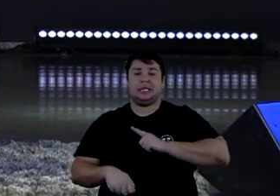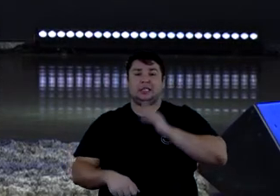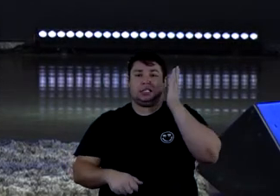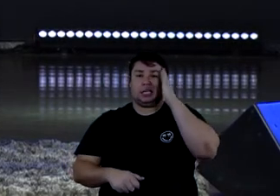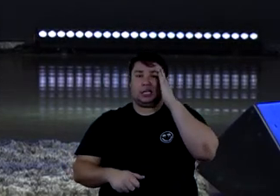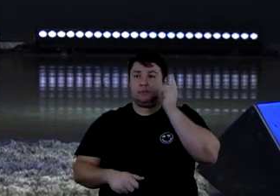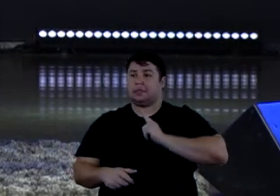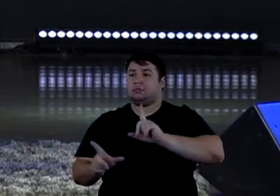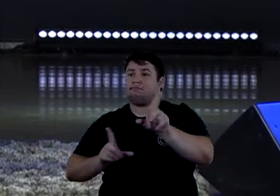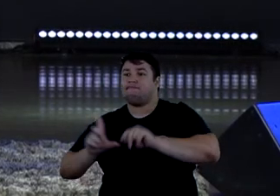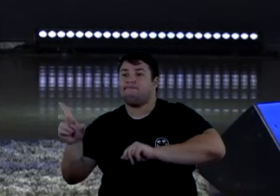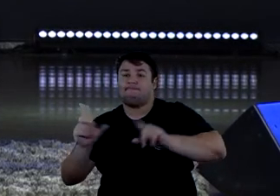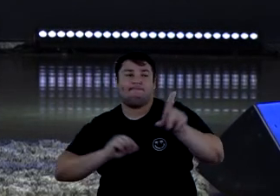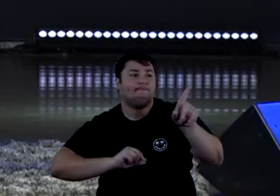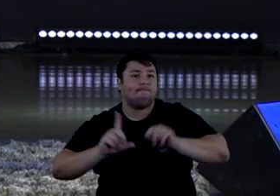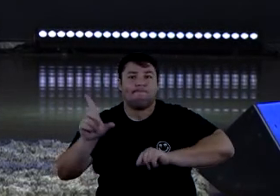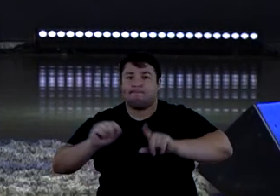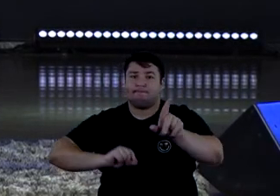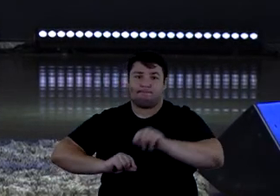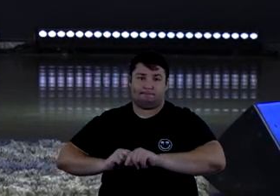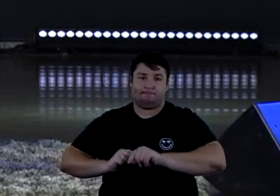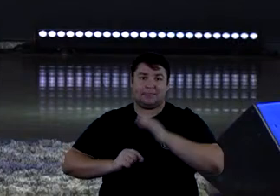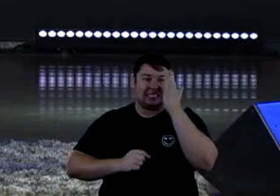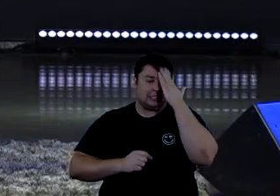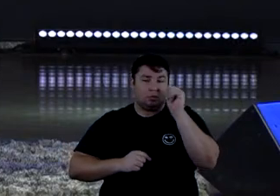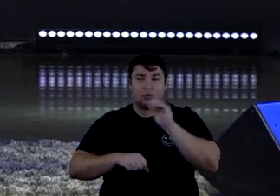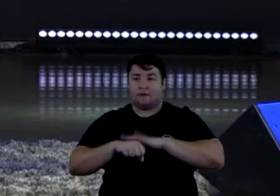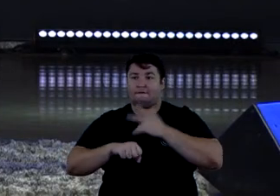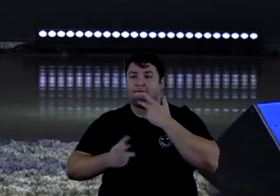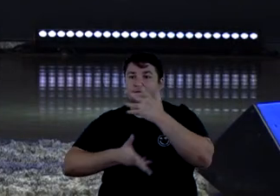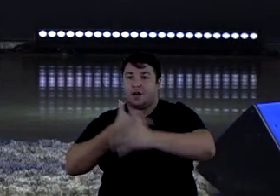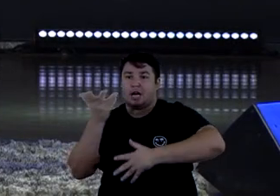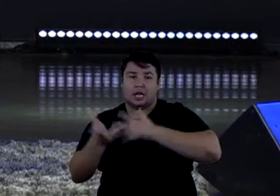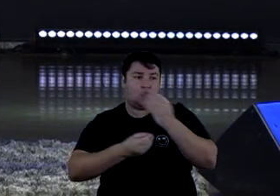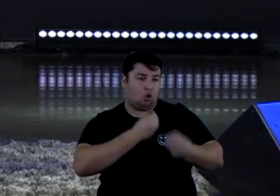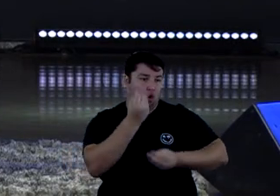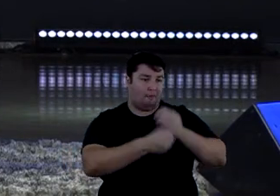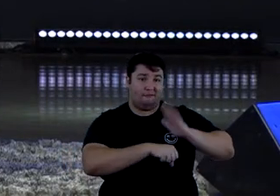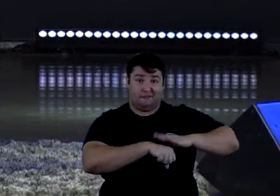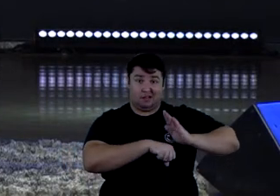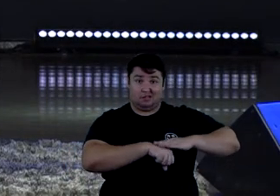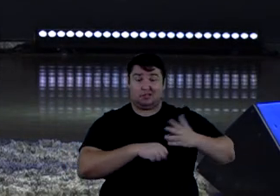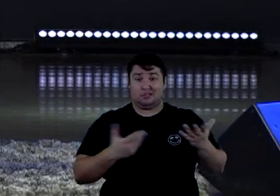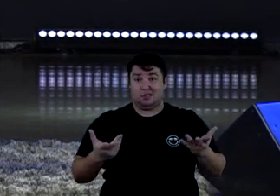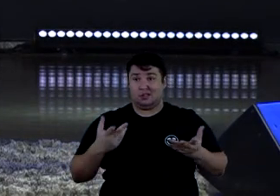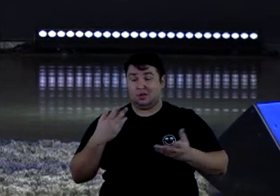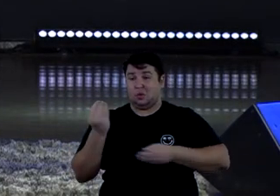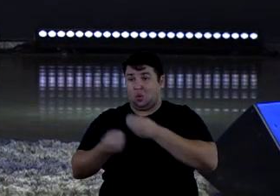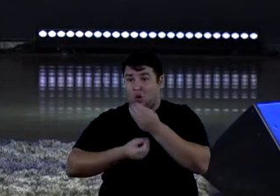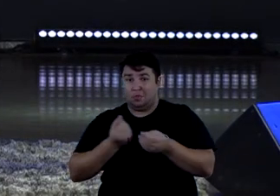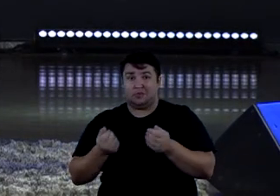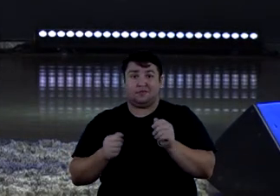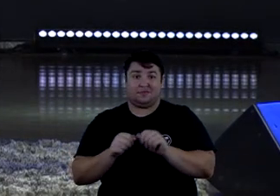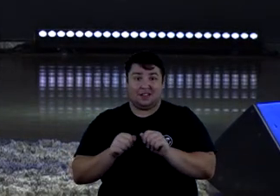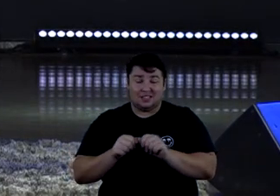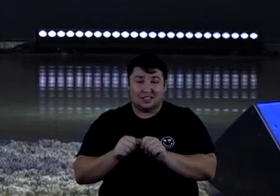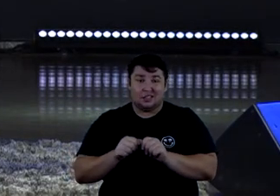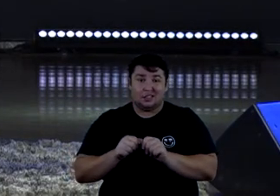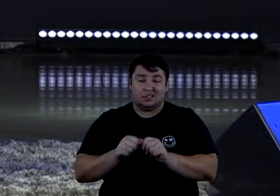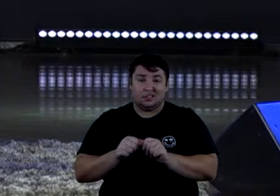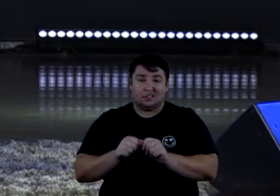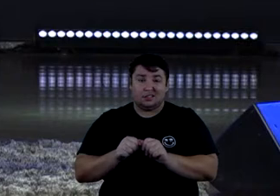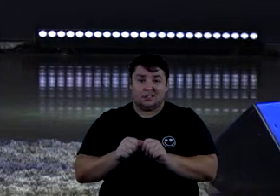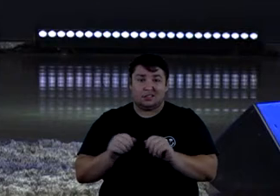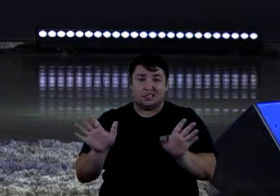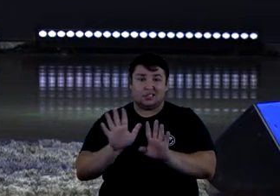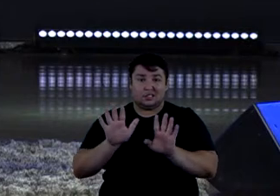entendimento para tomar decisões, para saber o que falar, para saber como fazer, como reagir, e